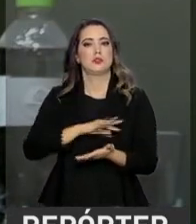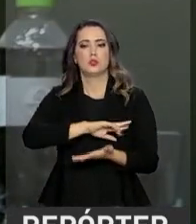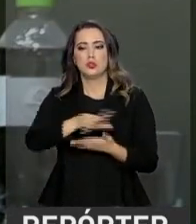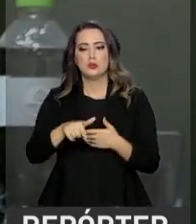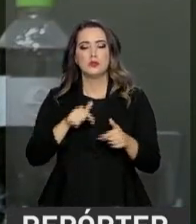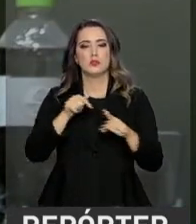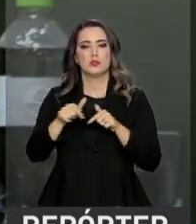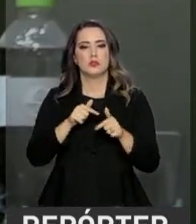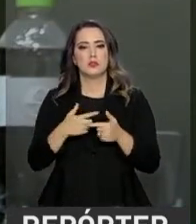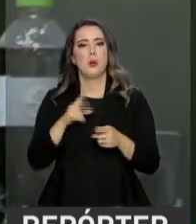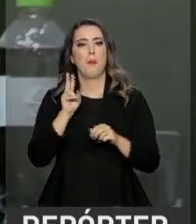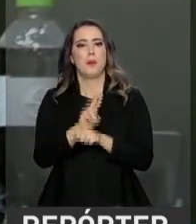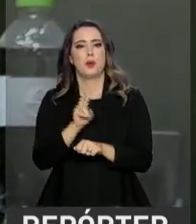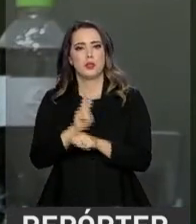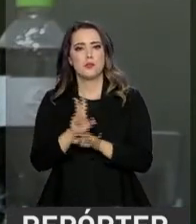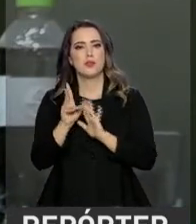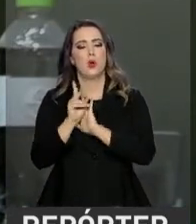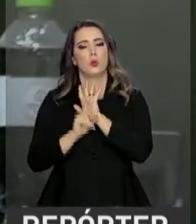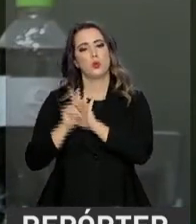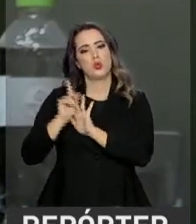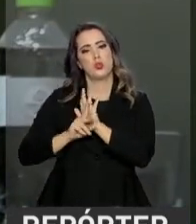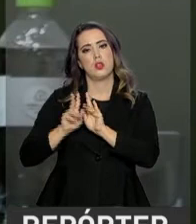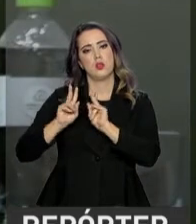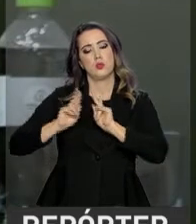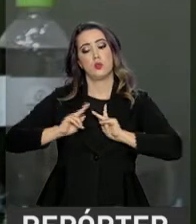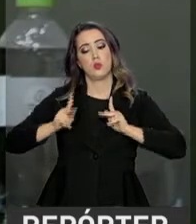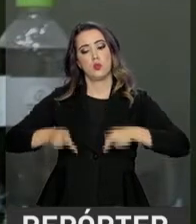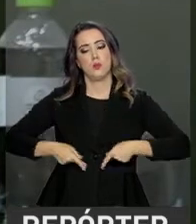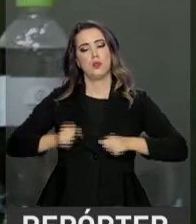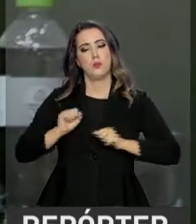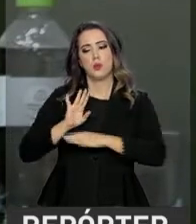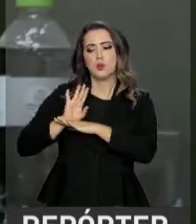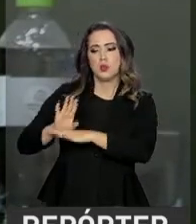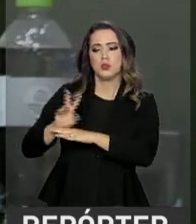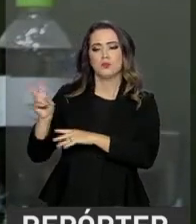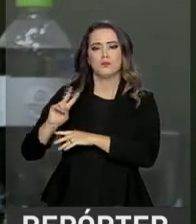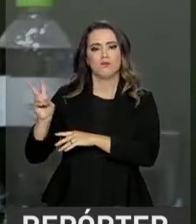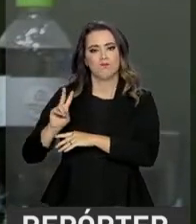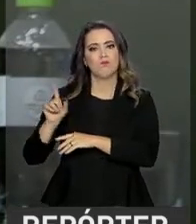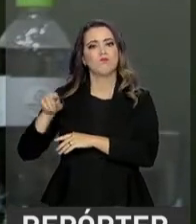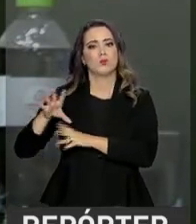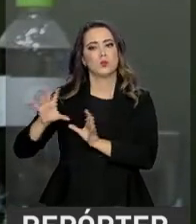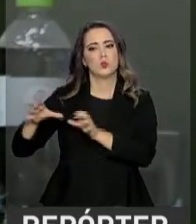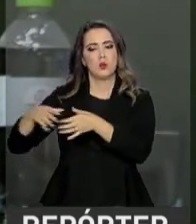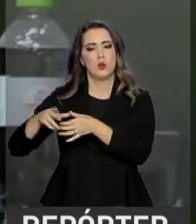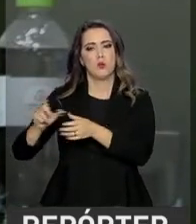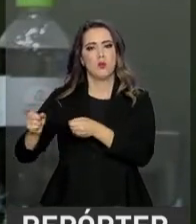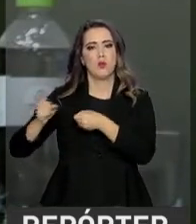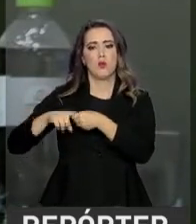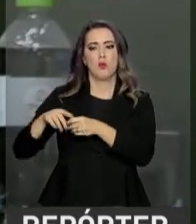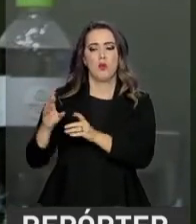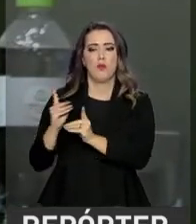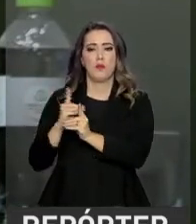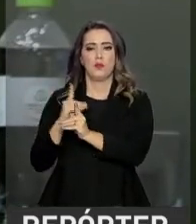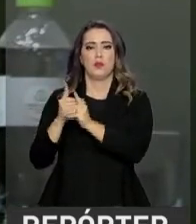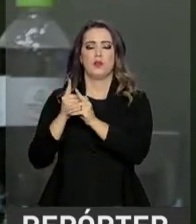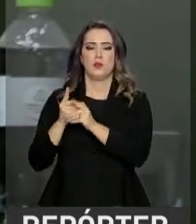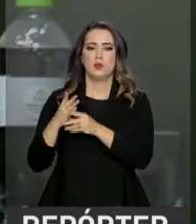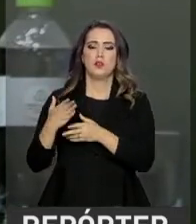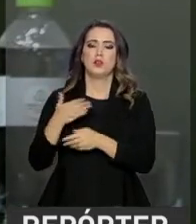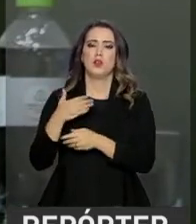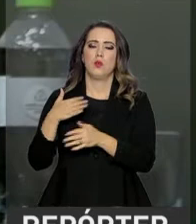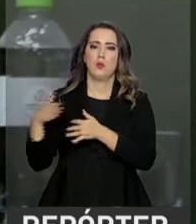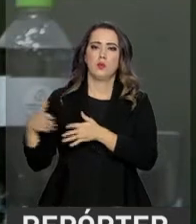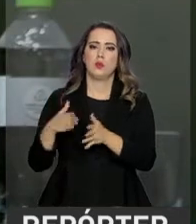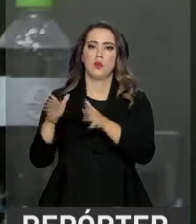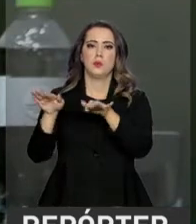de proteção dos direitos humanos possa ajudar o povo irmão da venezuela a reencontrar a trajetória